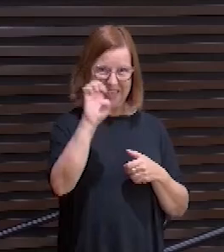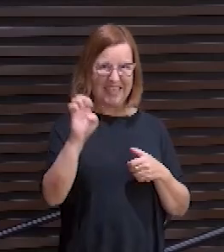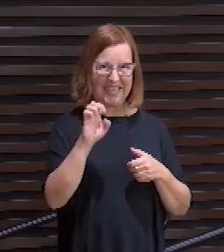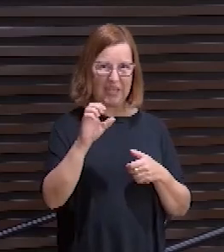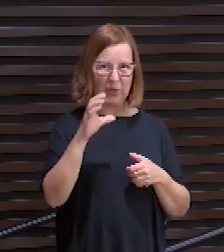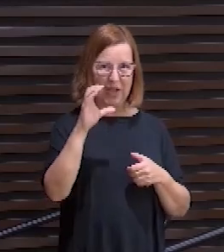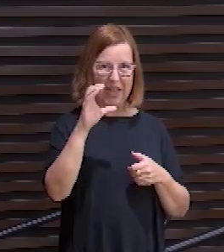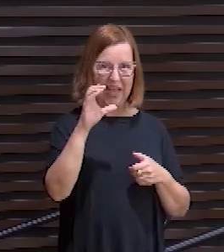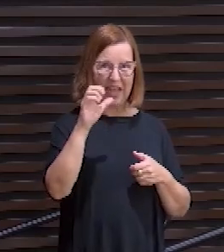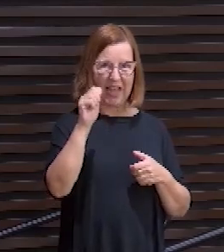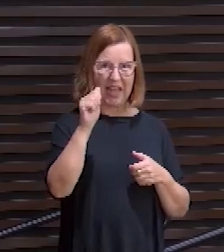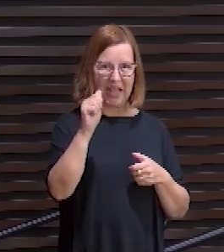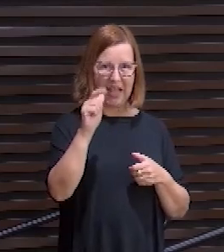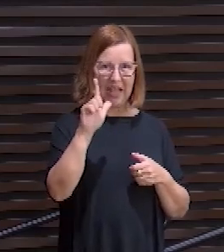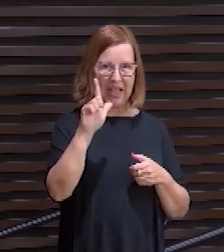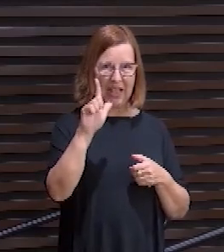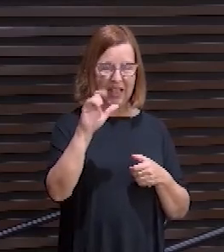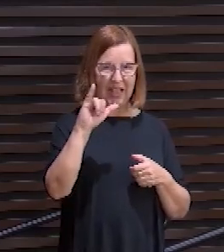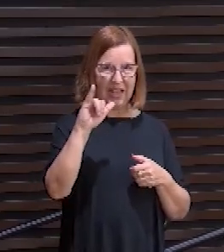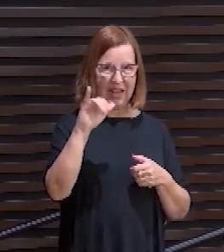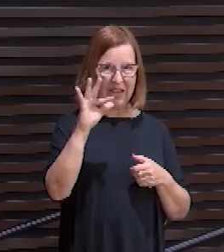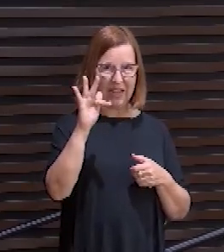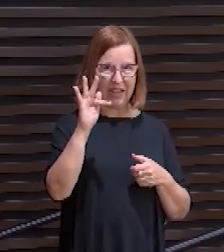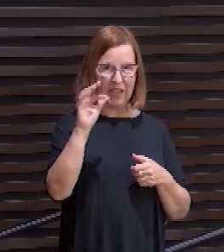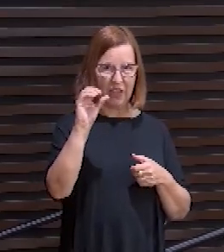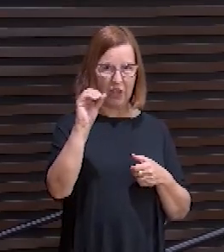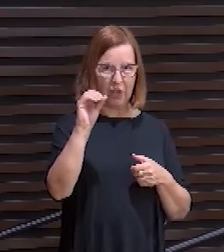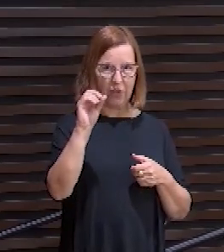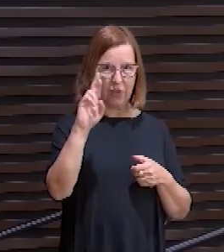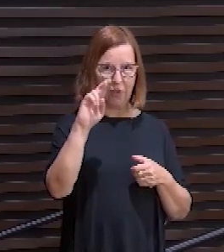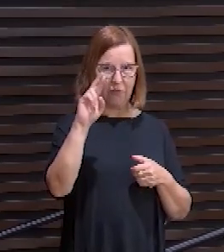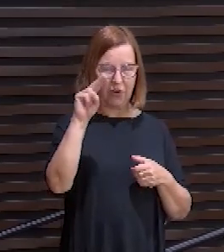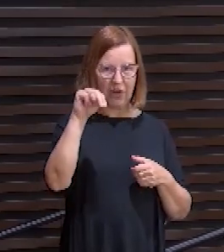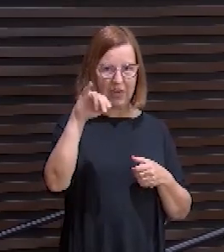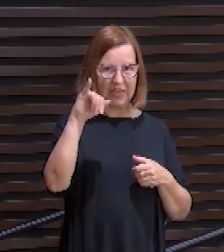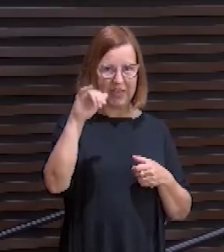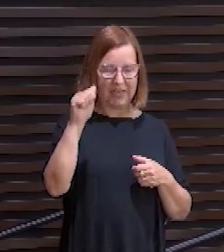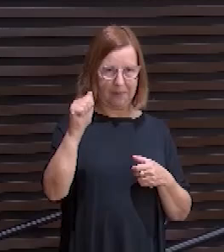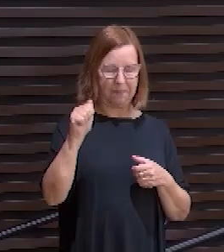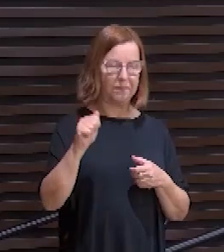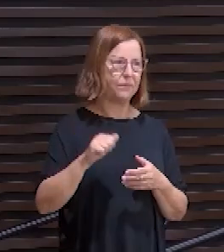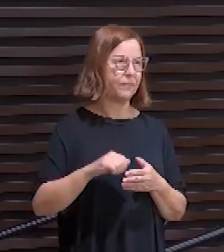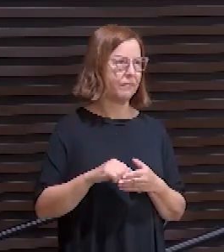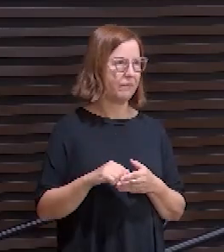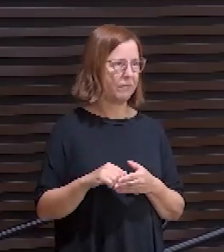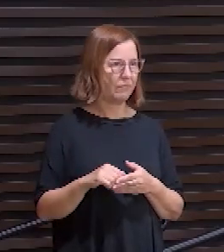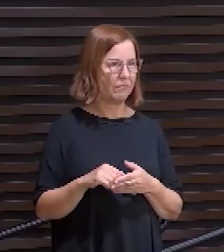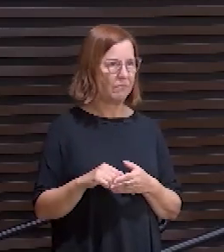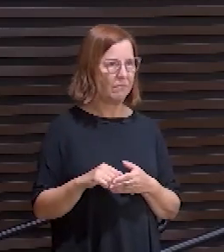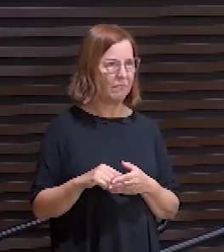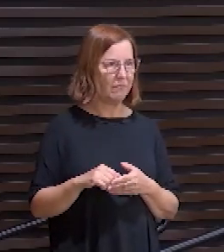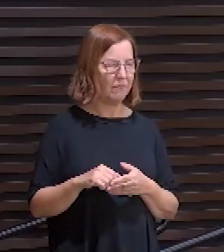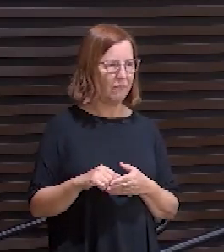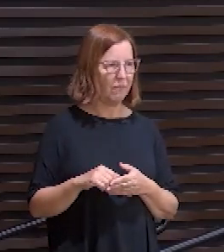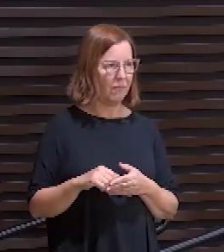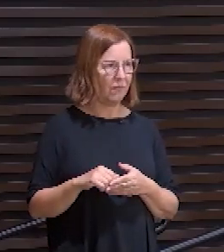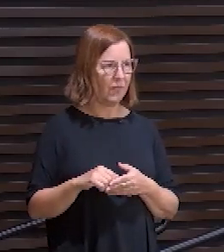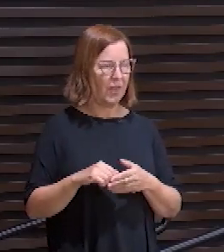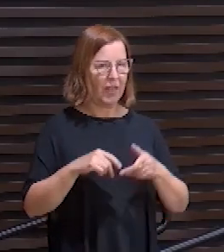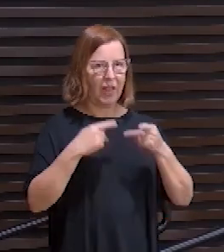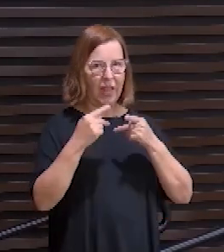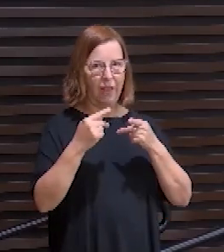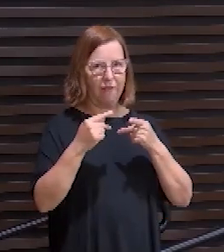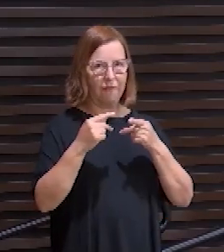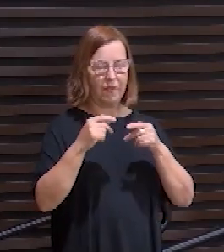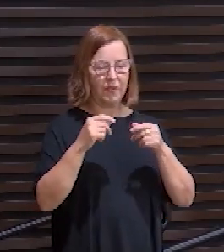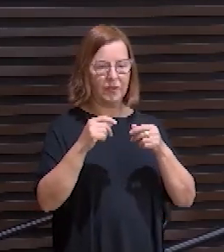Marcos 12, 31. Amarás o teu próximo, o teu vizinho, em inglês é neighbor. Amarás o teu